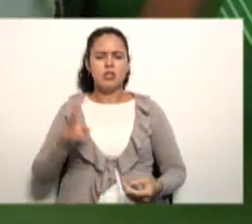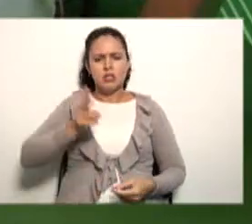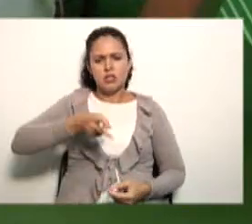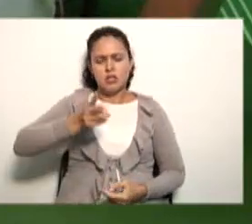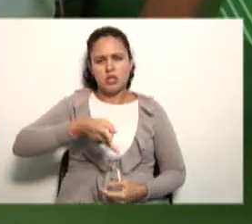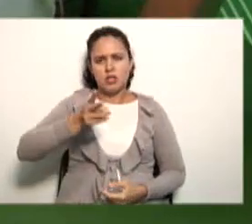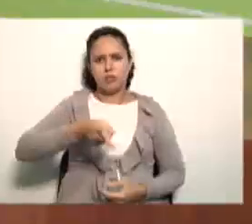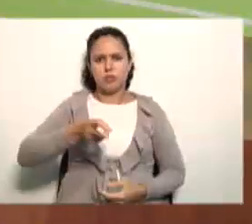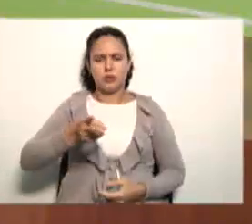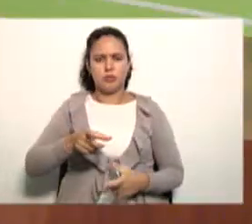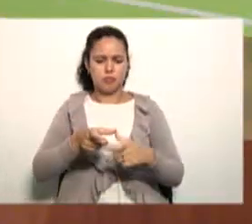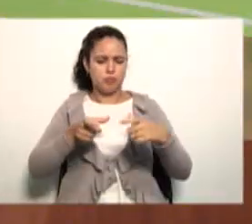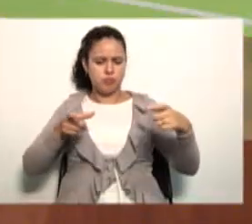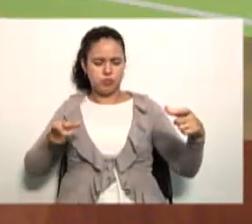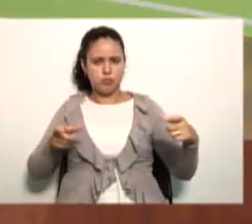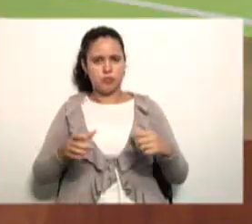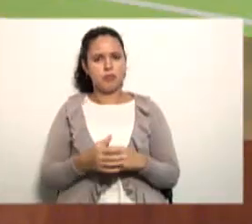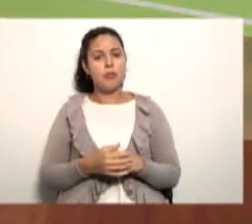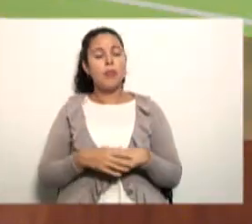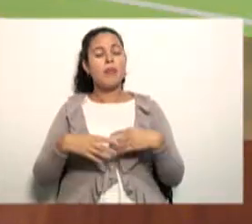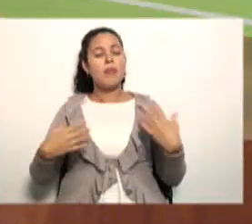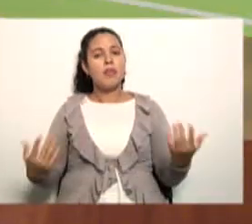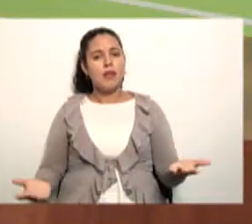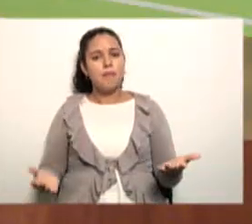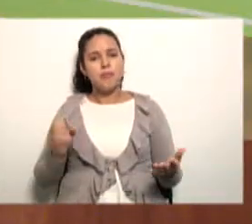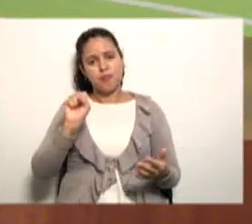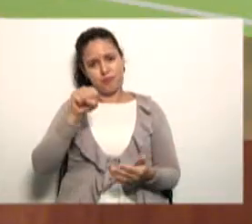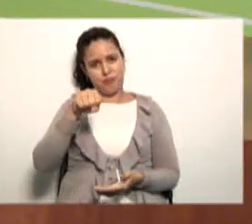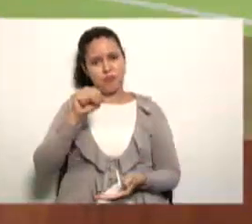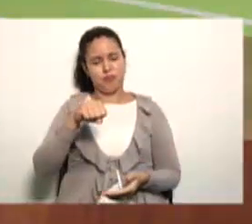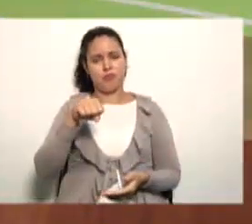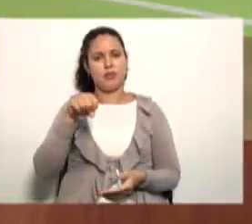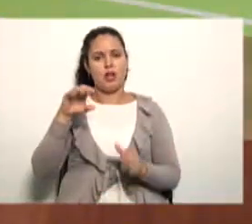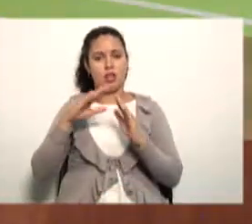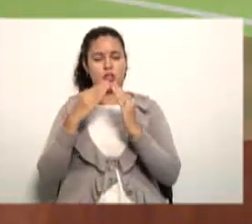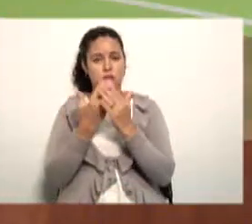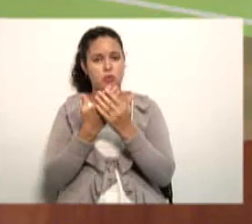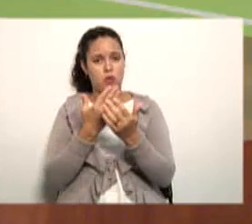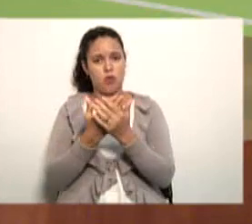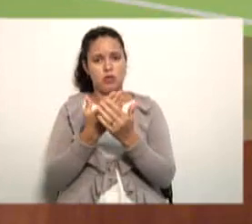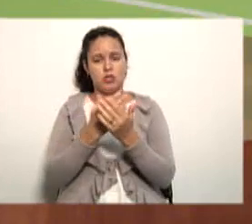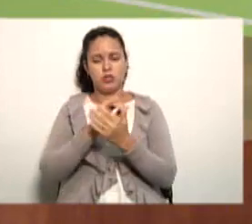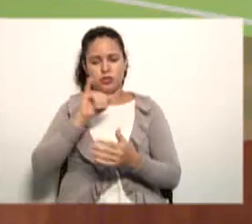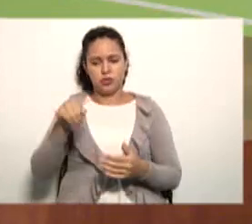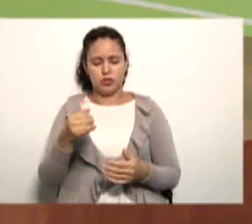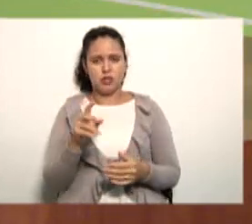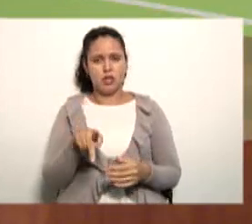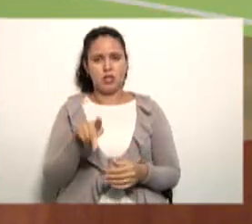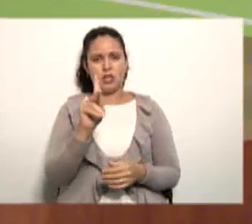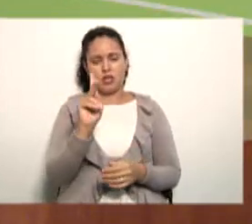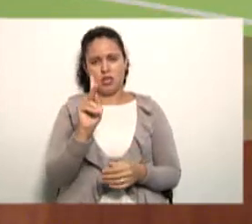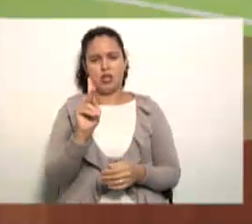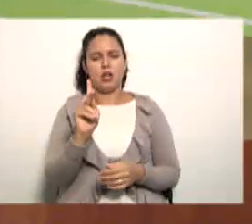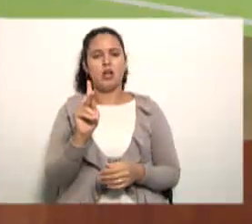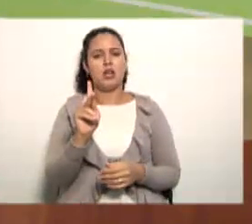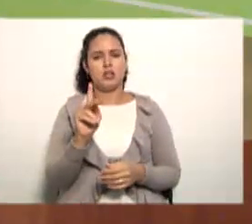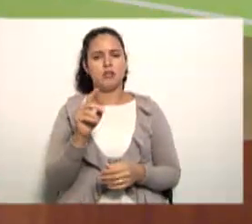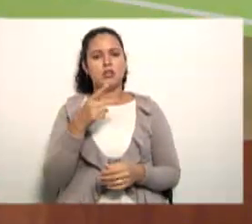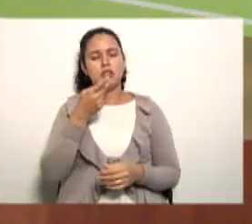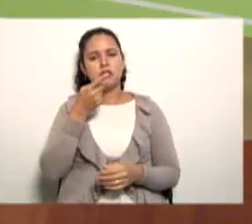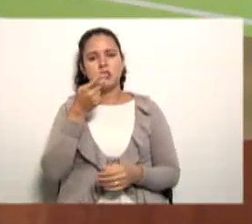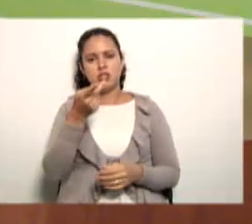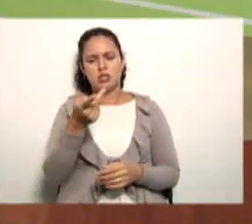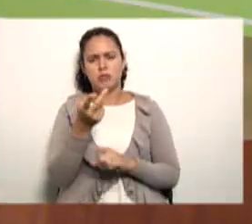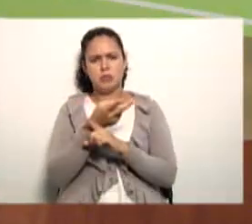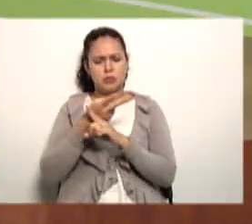Tivemos participação dos alunos da Escola JK, de Rolim de Moura, e eles disseram, estamos em constantes